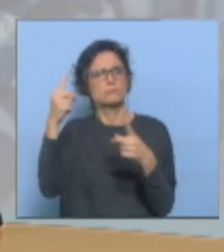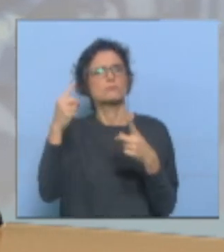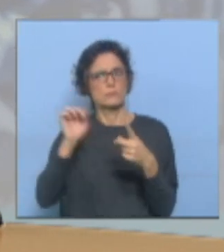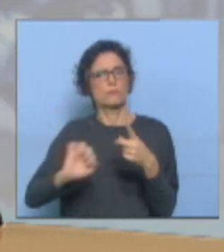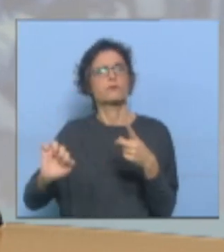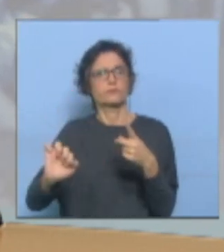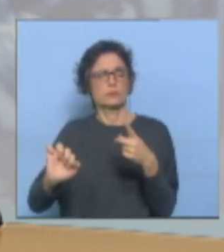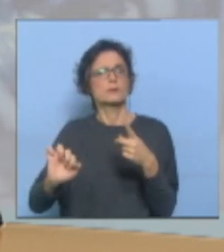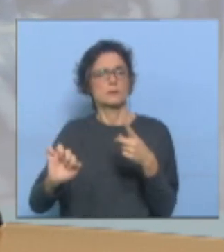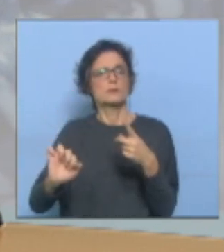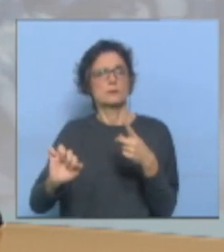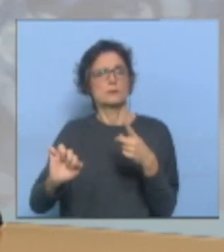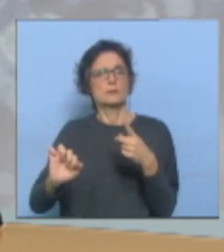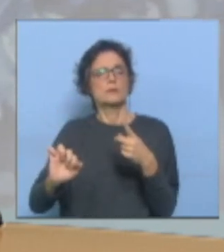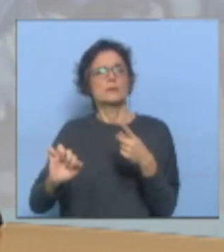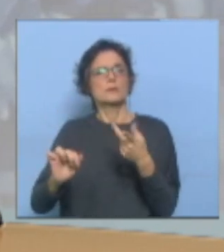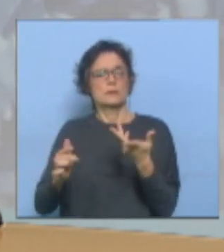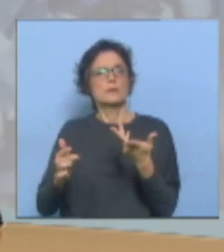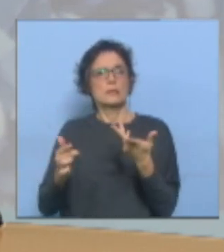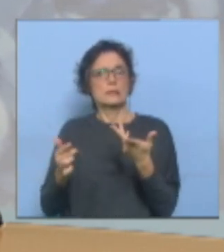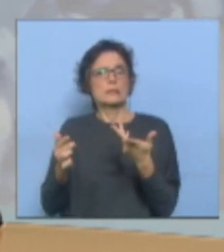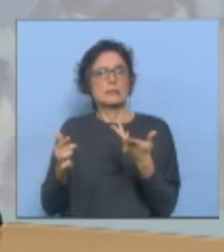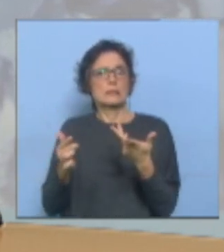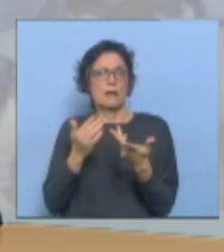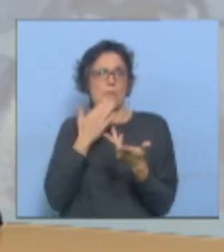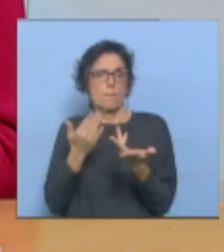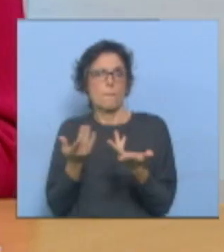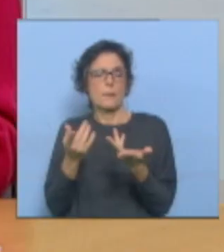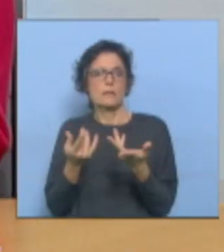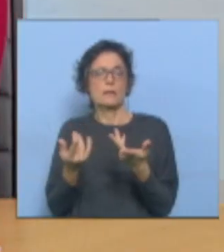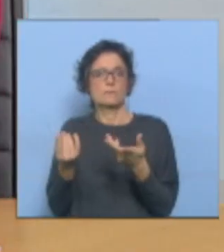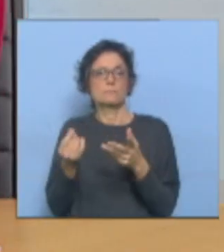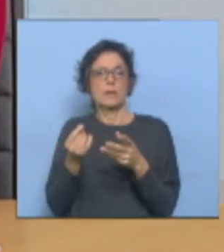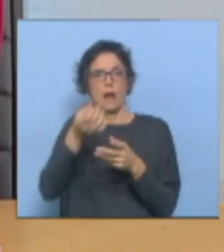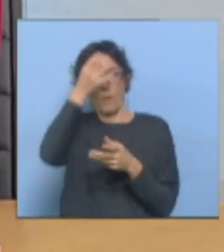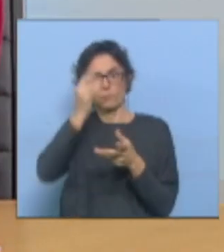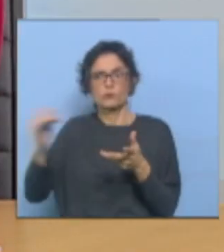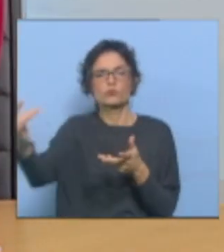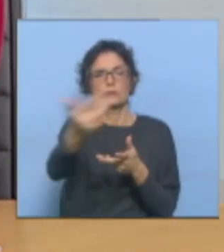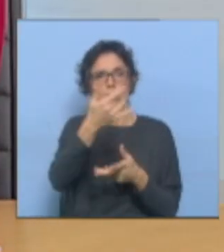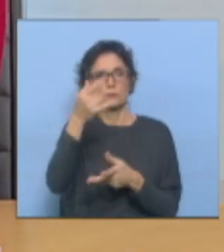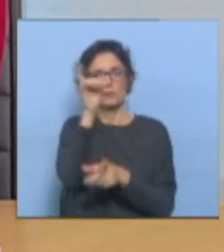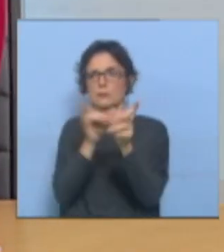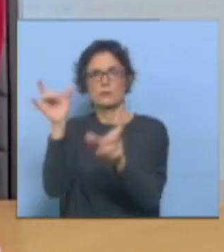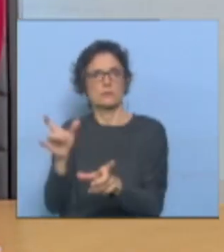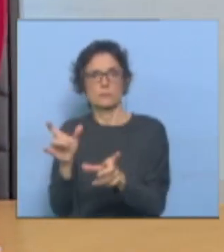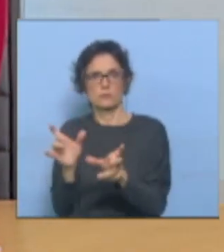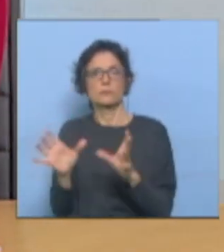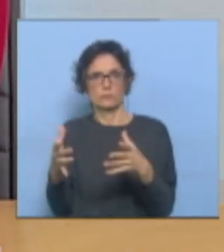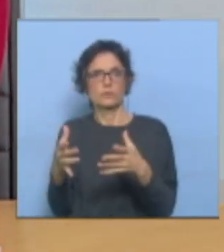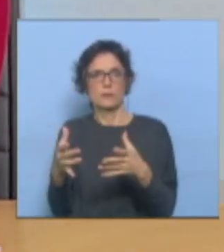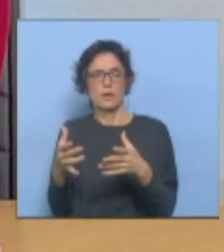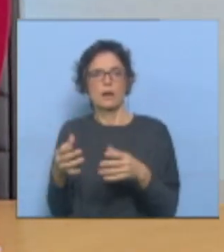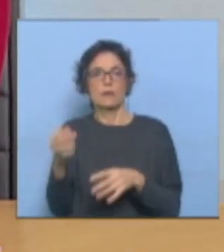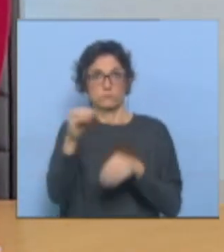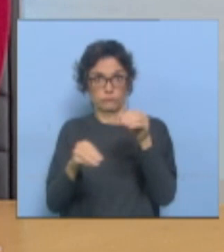vai crescendo de que se faça um referendo. Sim, houve um movimento de cidadãos que lançou essa ideia, uma petição